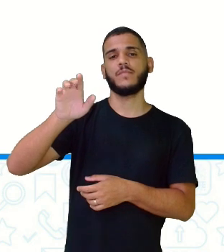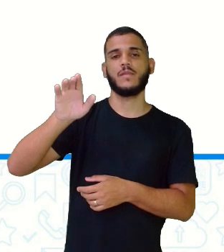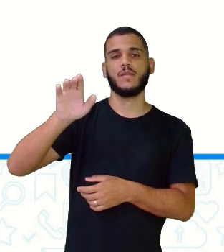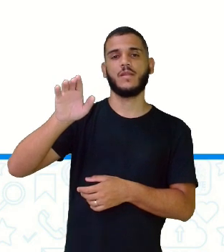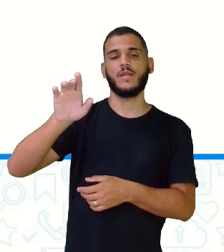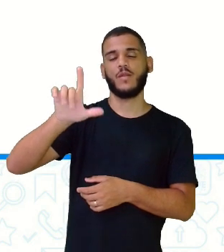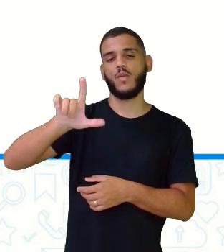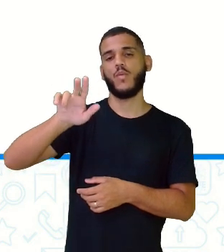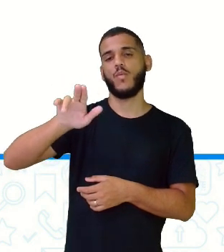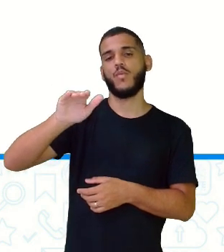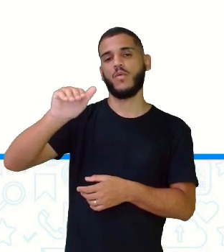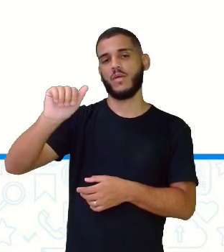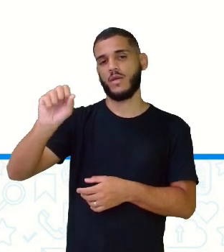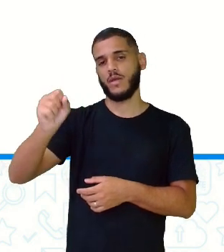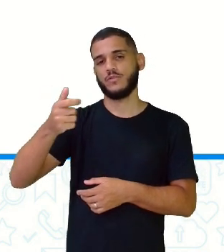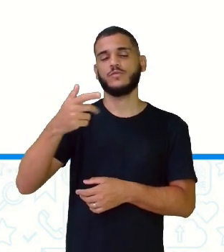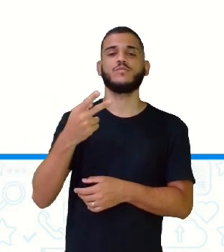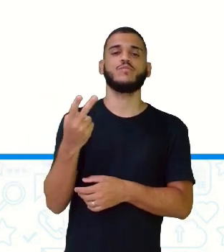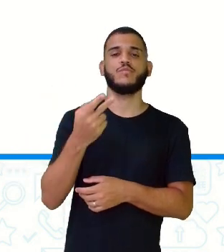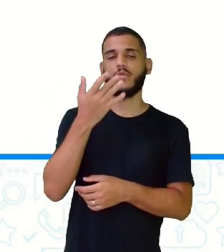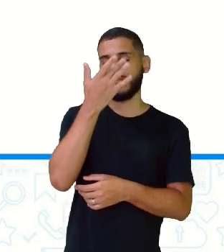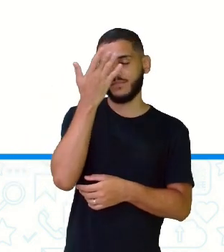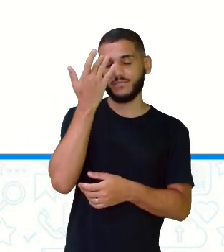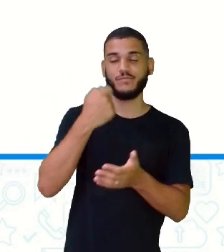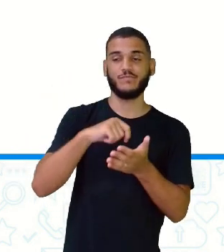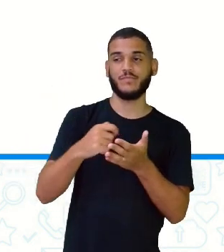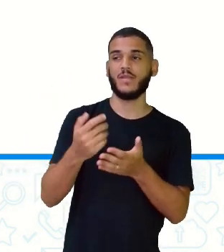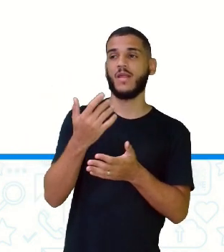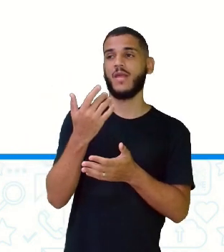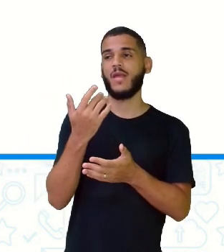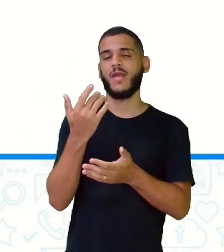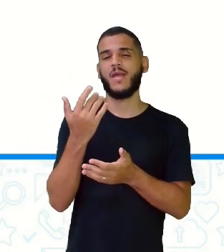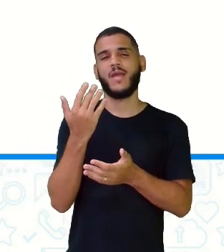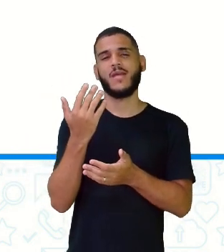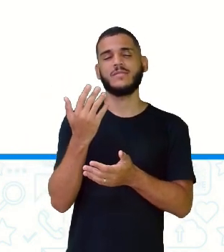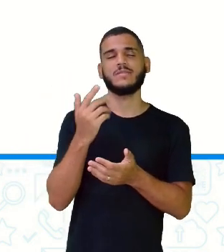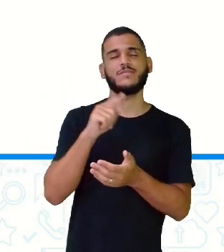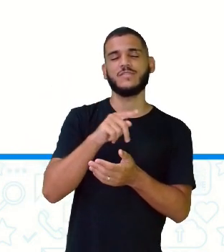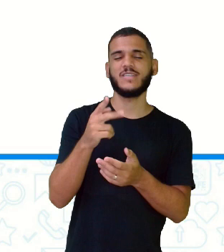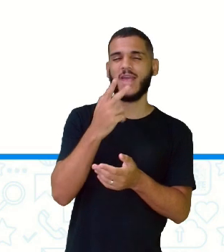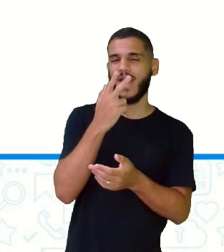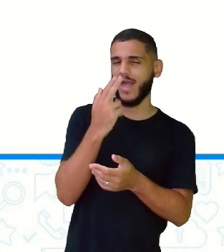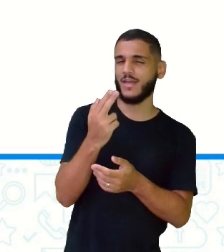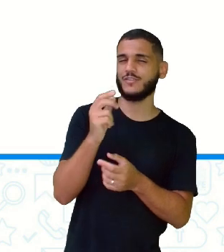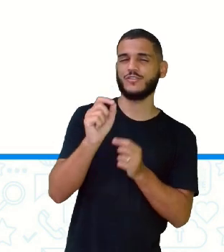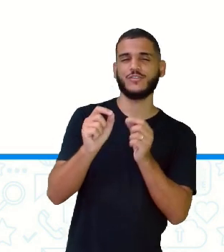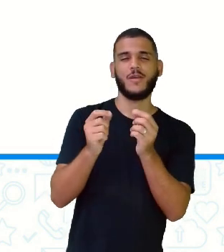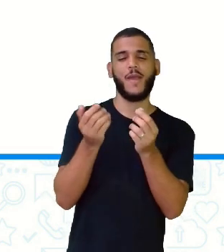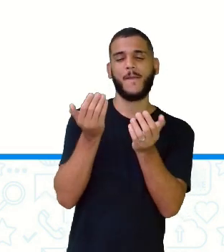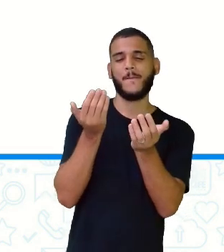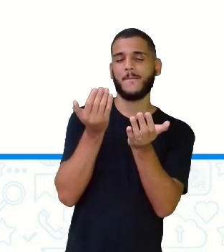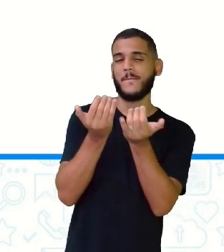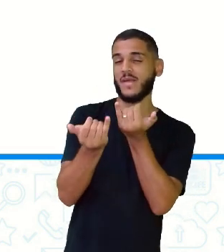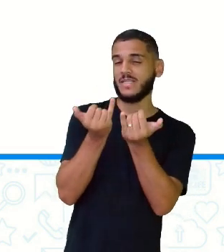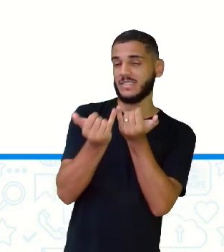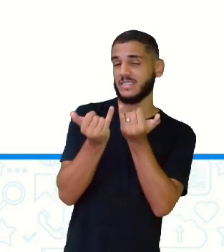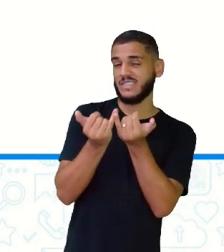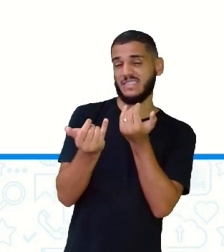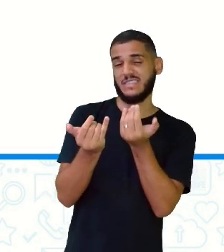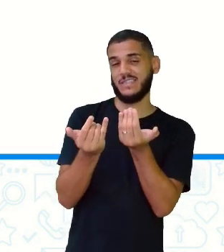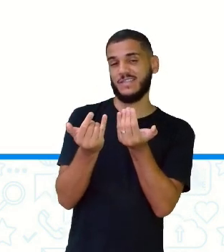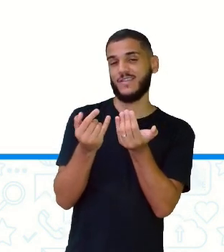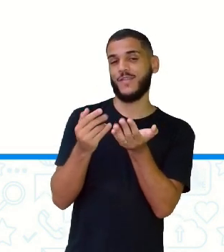as crianças, ela segurando. Vocês acham parecido aí a caricatura e a foto? A caricatura aí é para